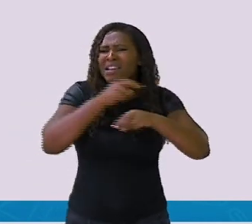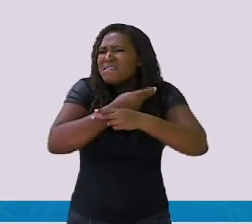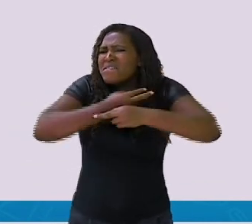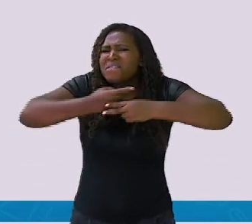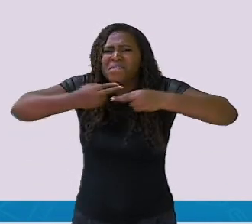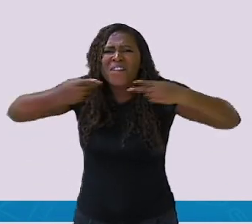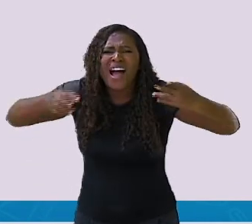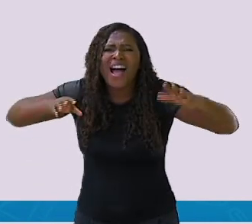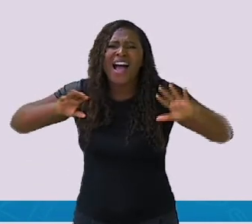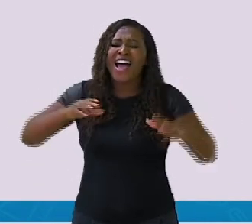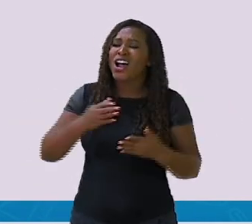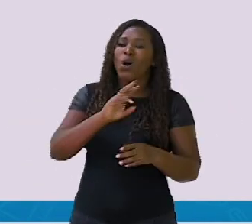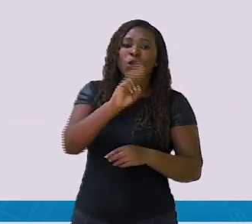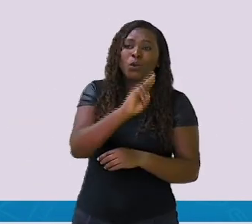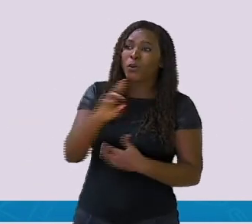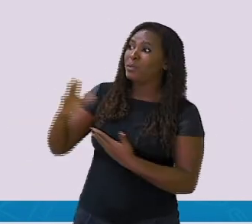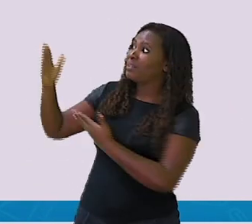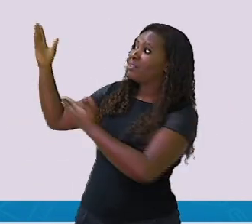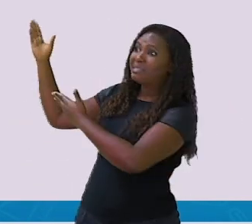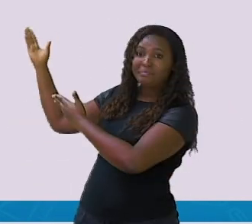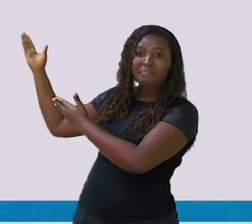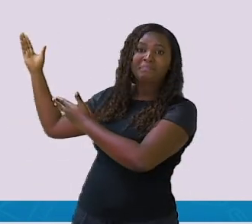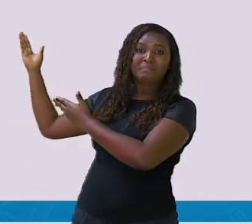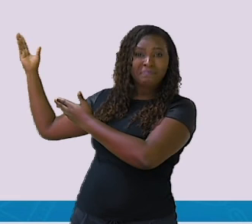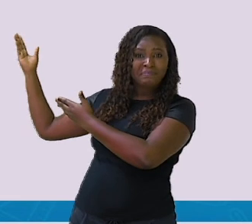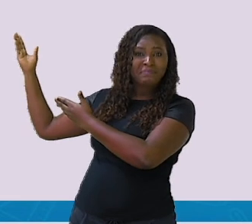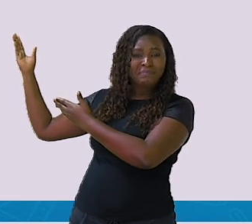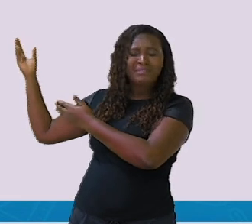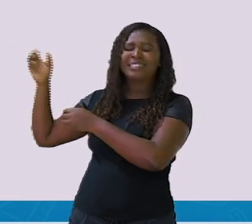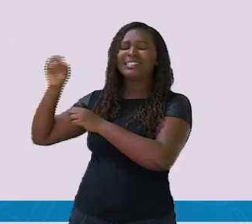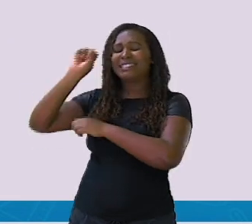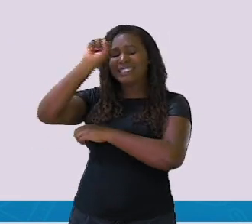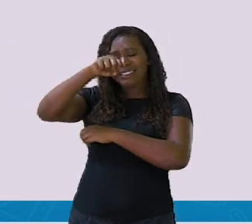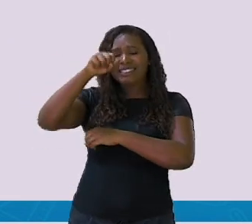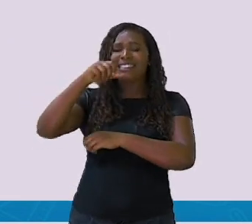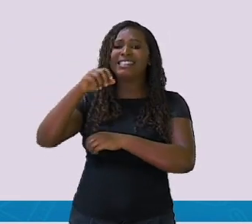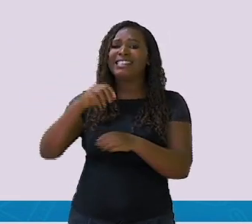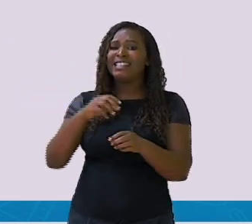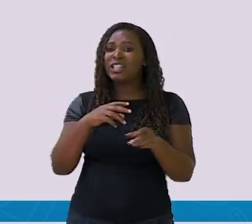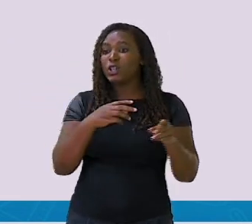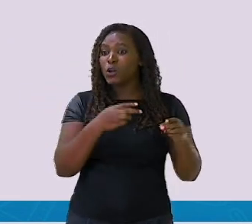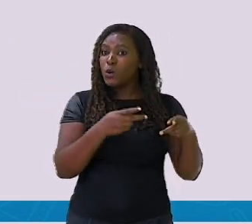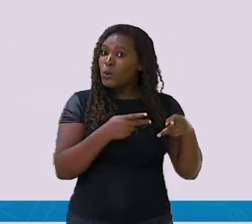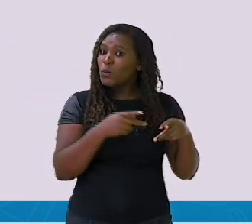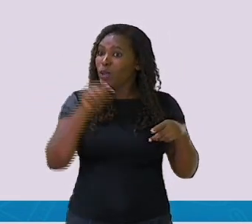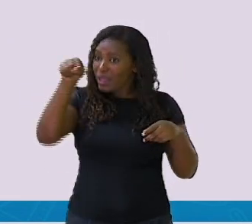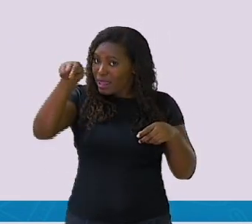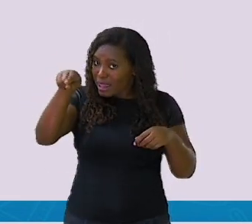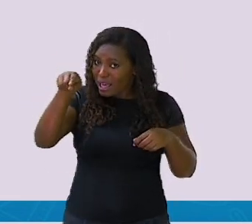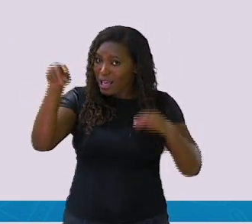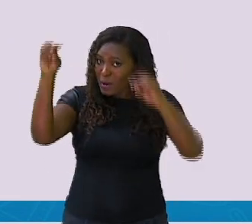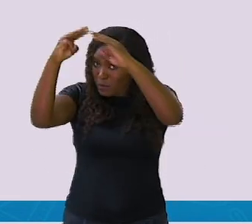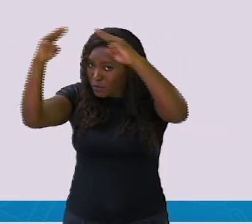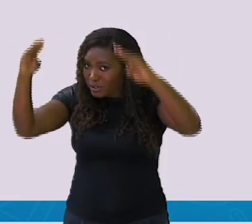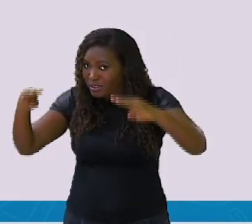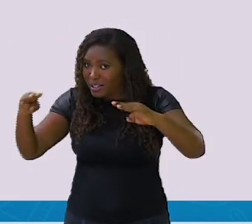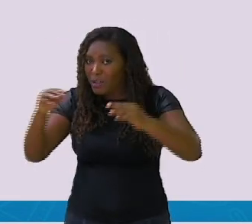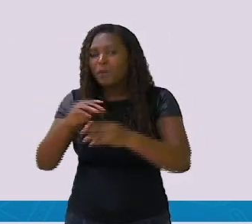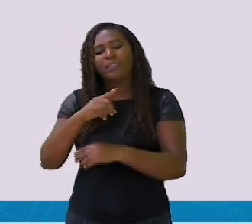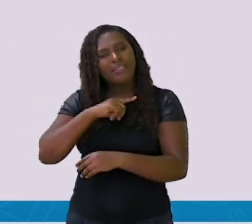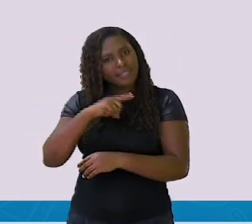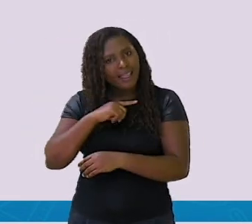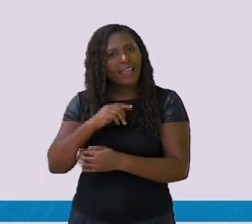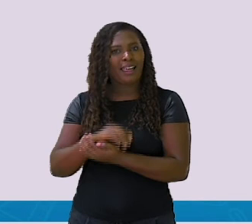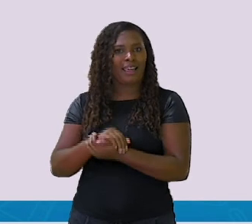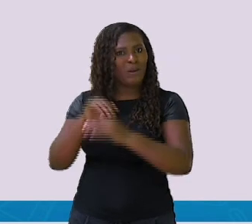dizer, tudo isso que eu falei aí faz parte do acervo do Museu de Governador Valadares. Então, a gente